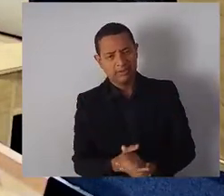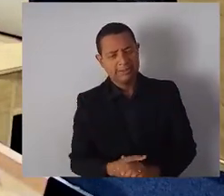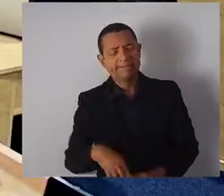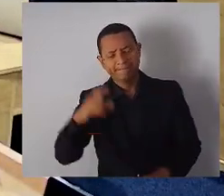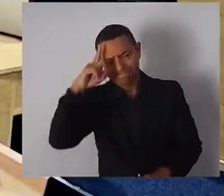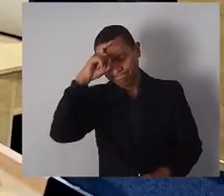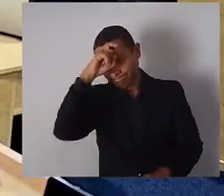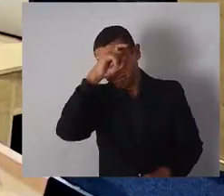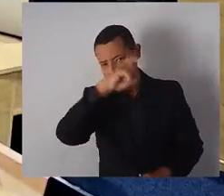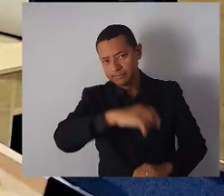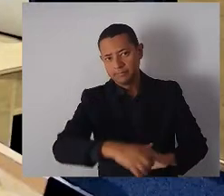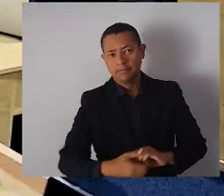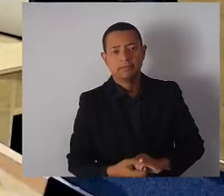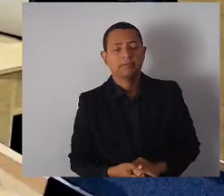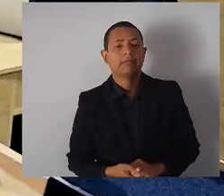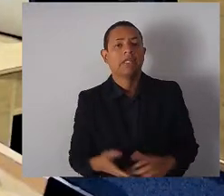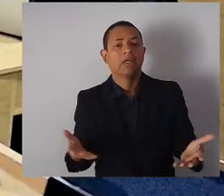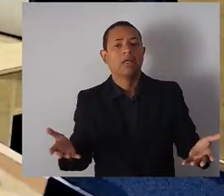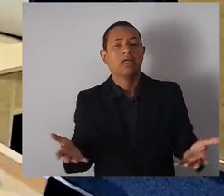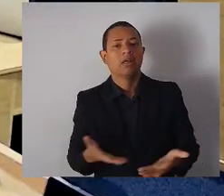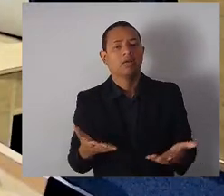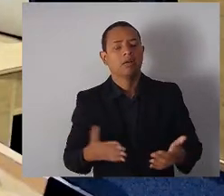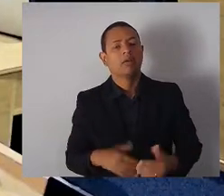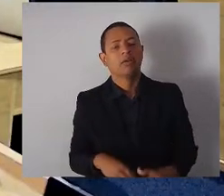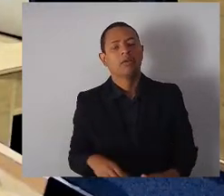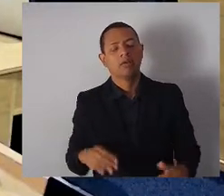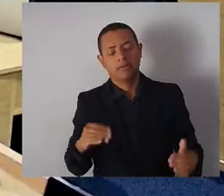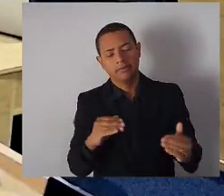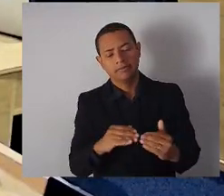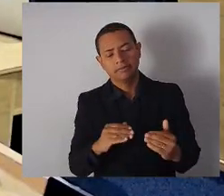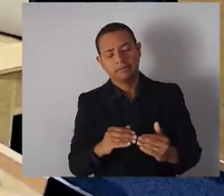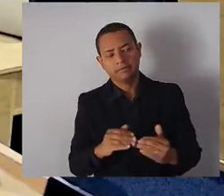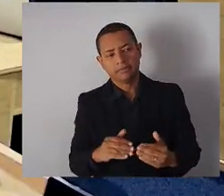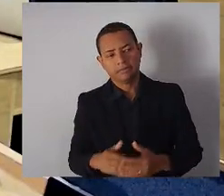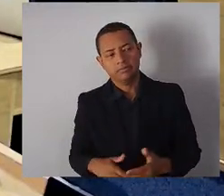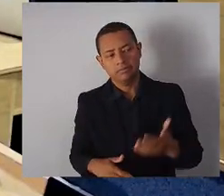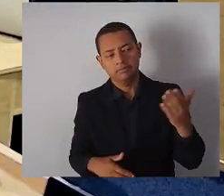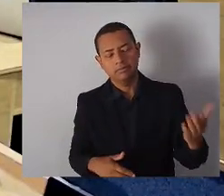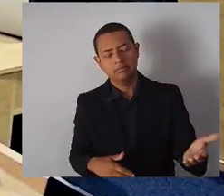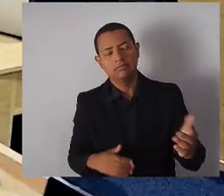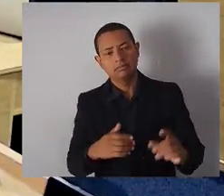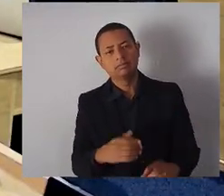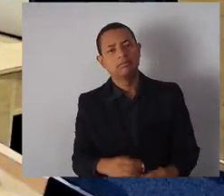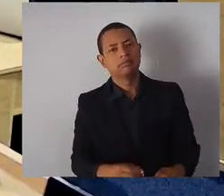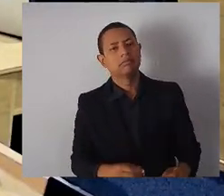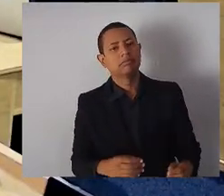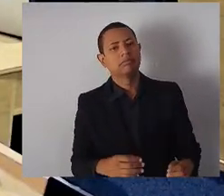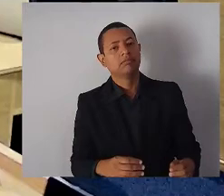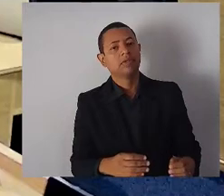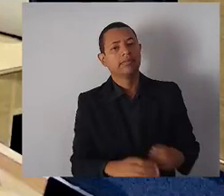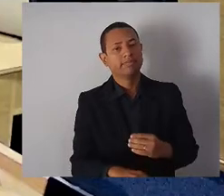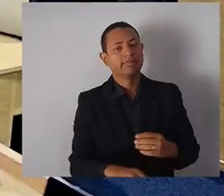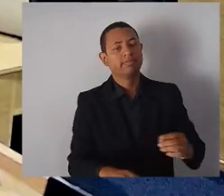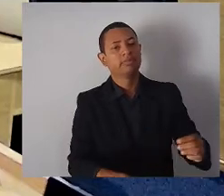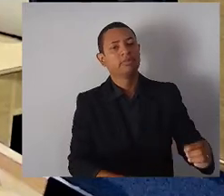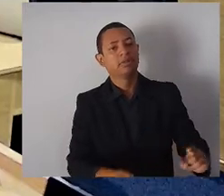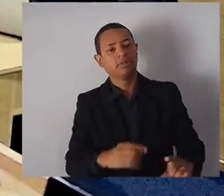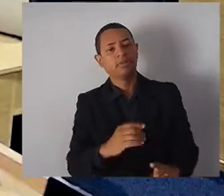E eu agora acompanho a divergência do desembargador Érico, né? Porque ele divergiu dele mesmo, então eu acompanho Sua